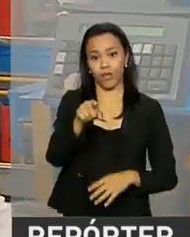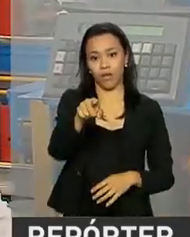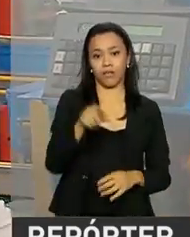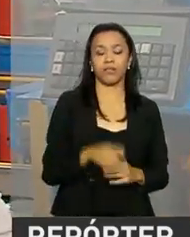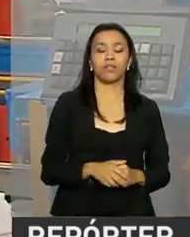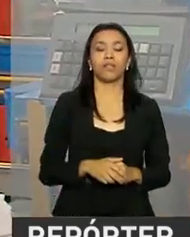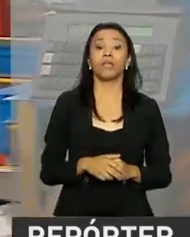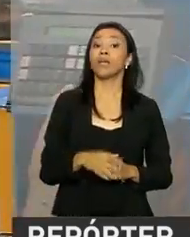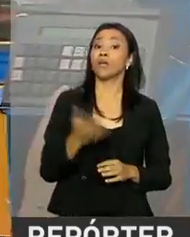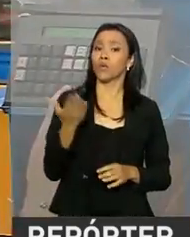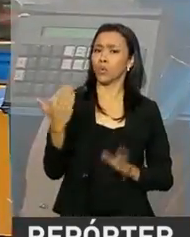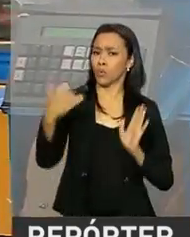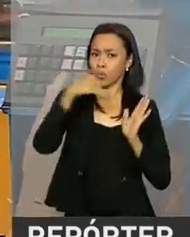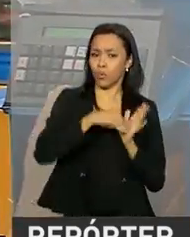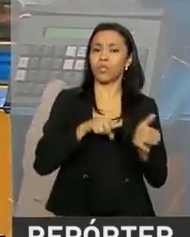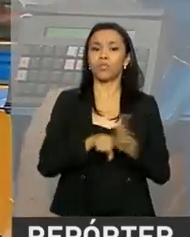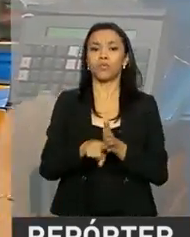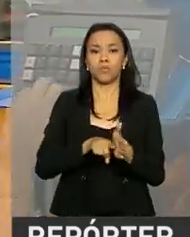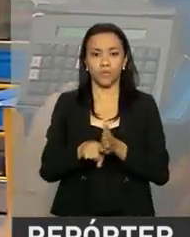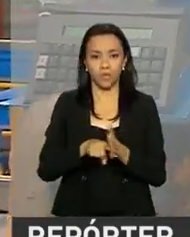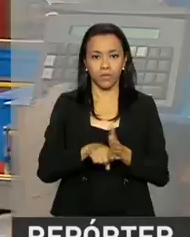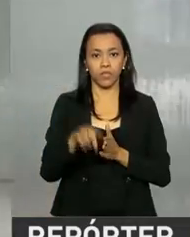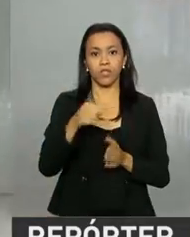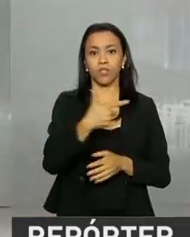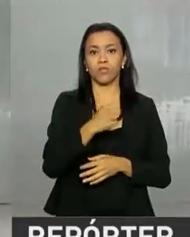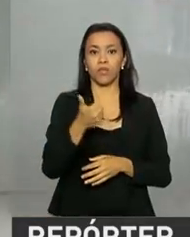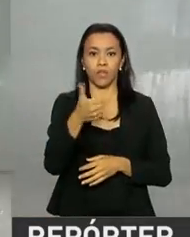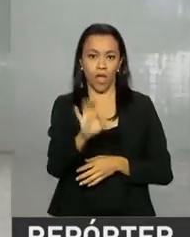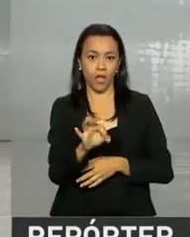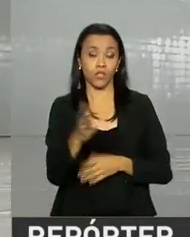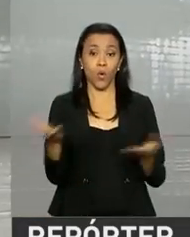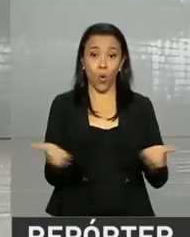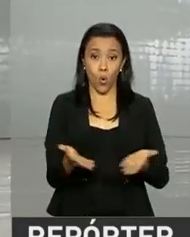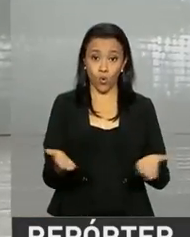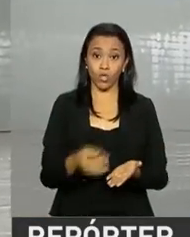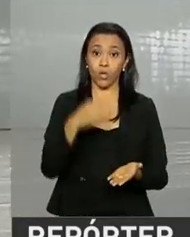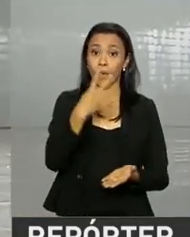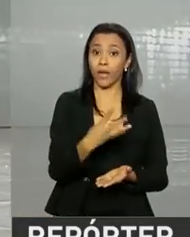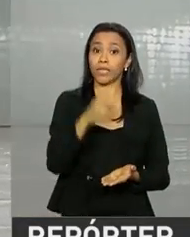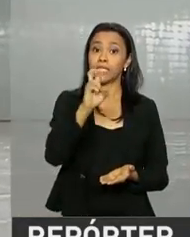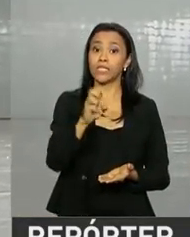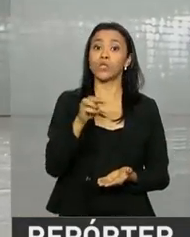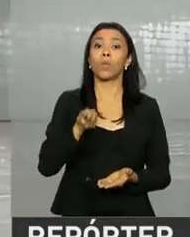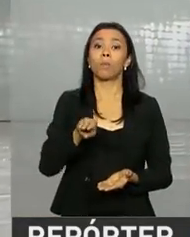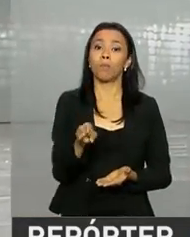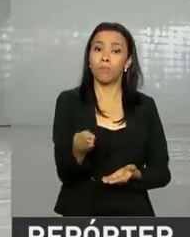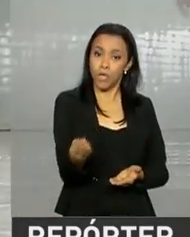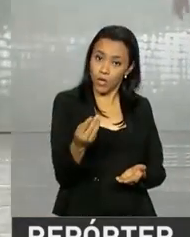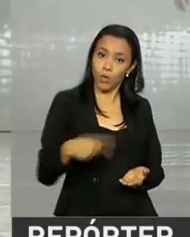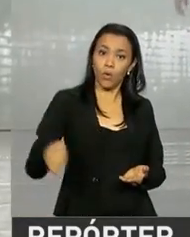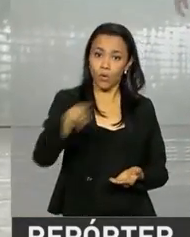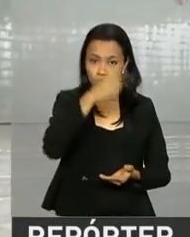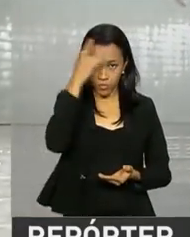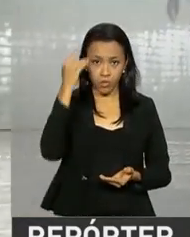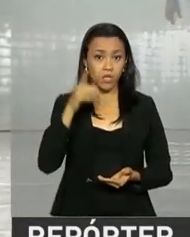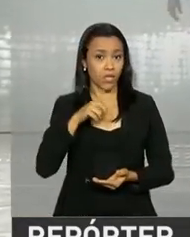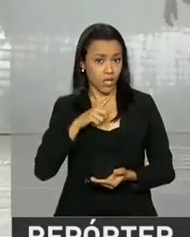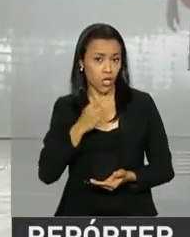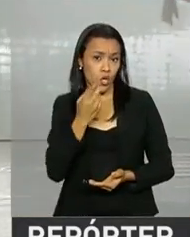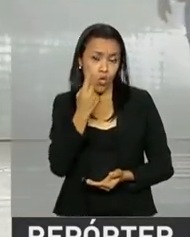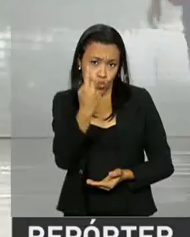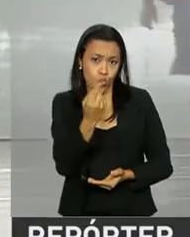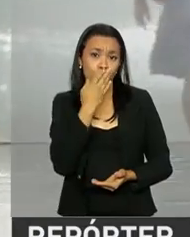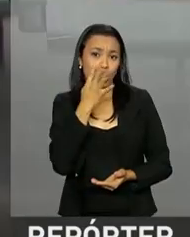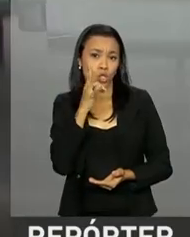com o último censo de 2010, realizado no país, existem hoje 45 milhões de brasileiros com pelo menos um tipo